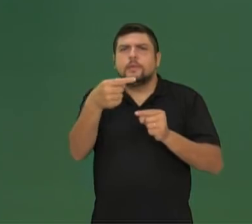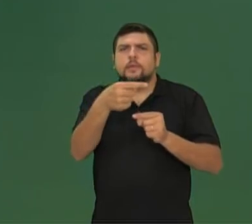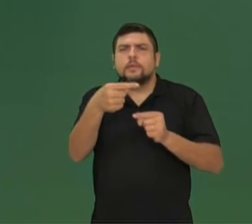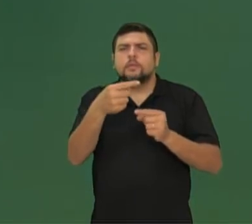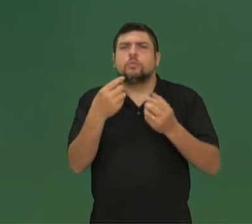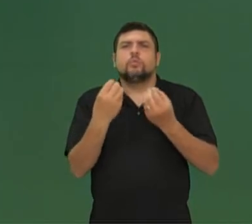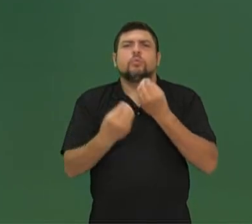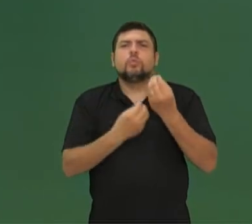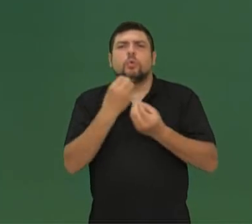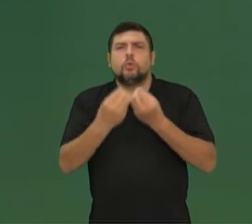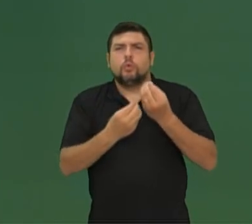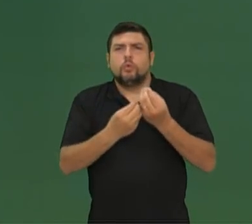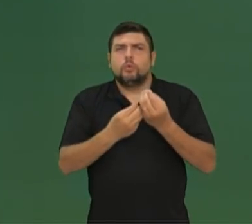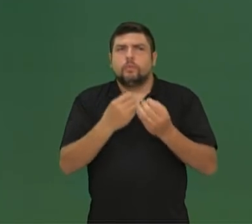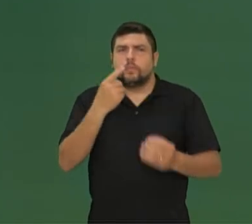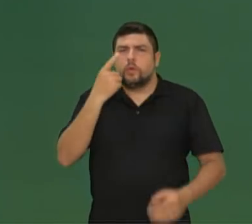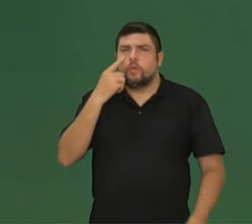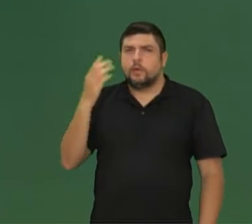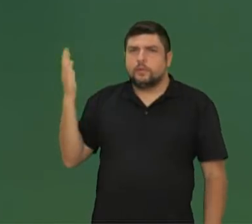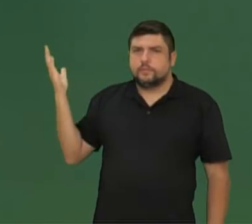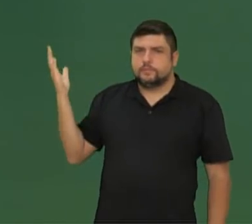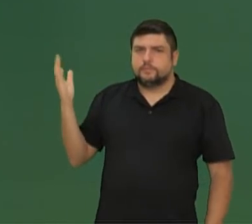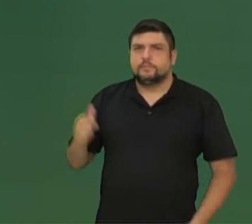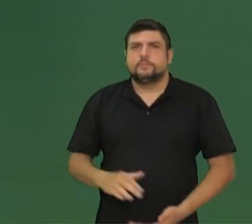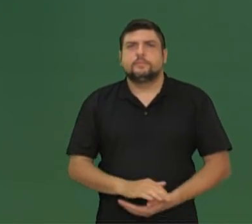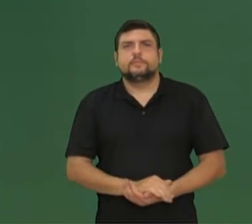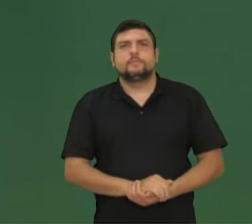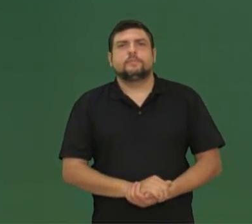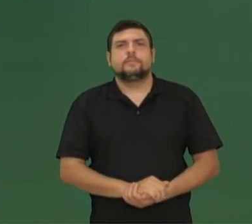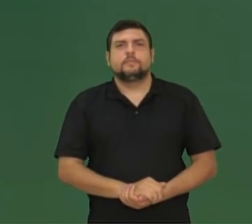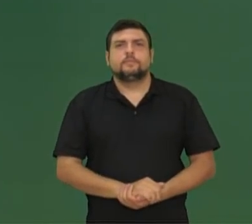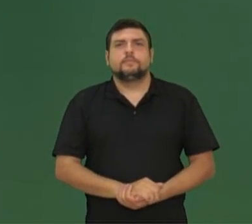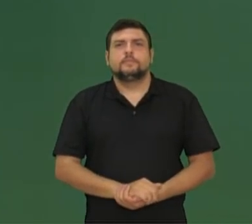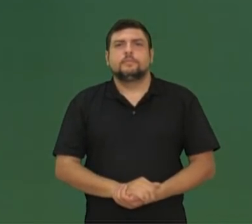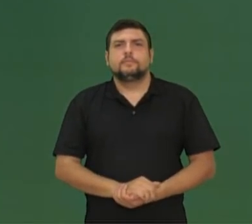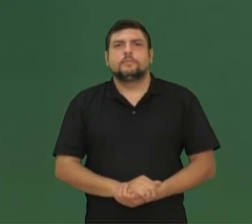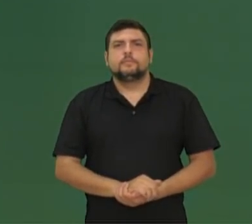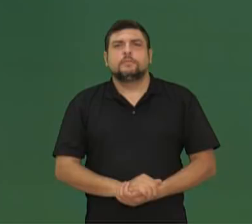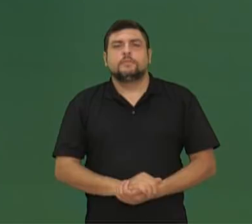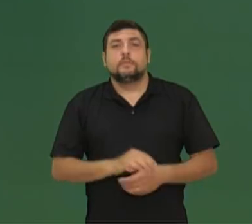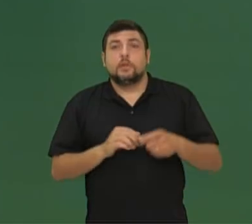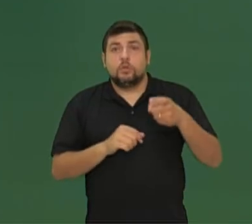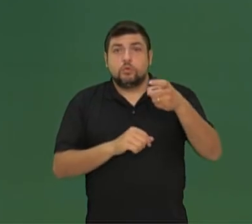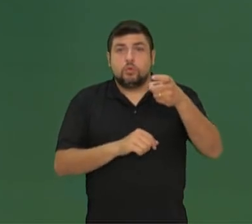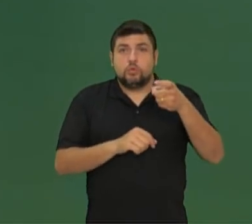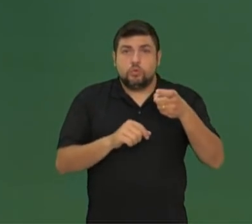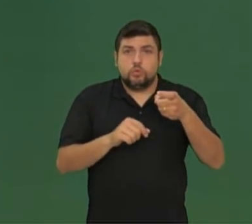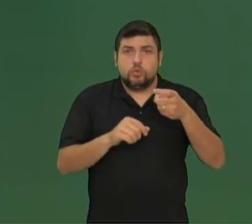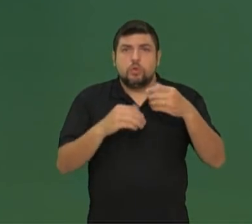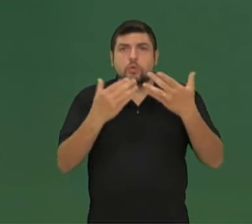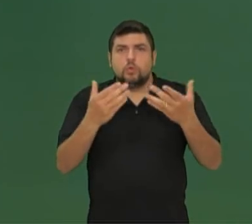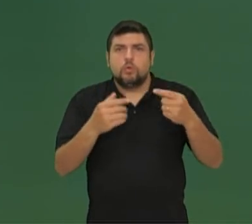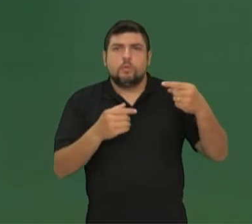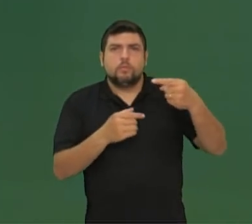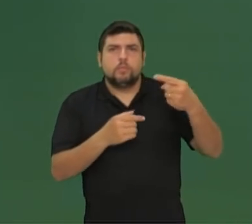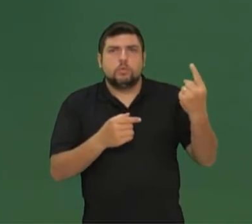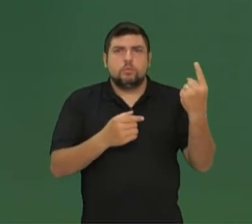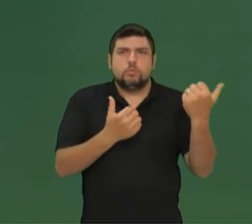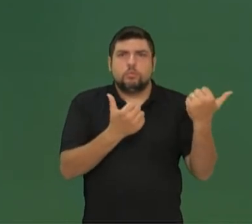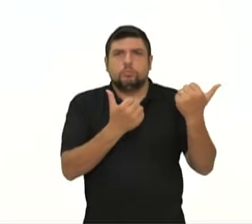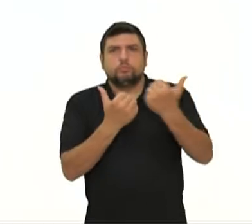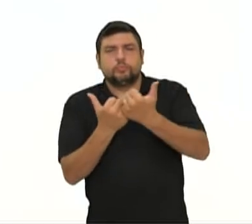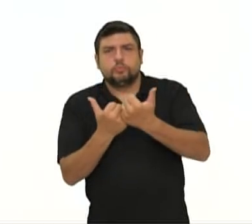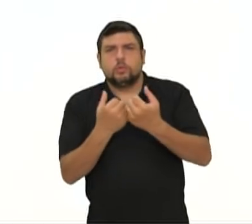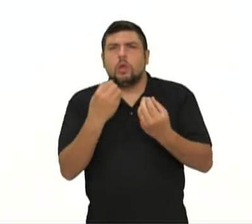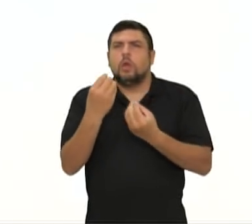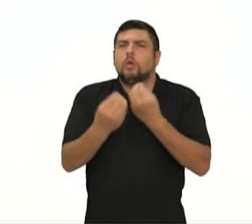lá, x menos 1, né, o módulo, e vou substituir no x o menos 1. Como que vai ficar, será? Uns minutinhos para